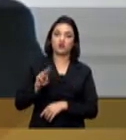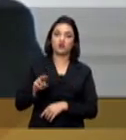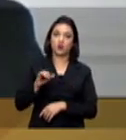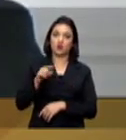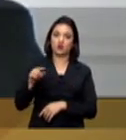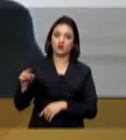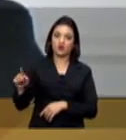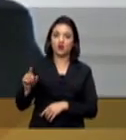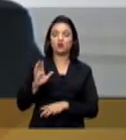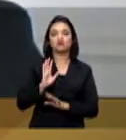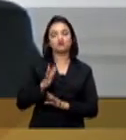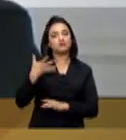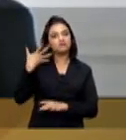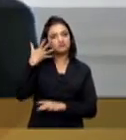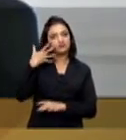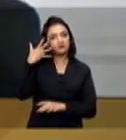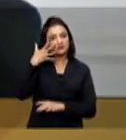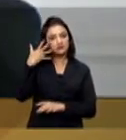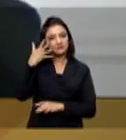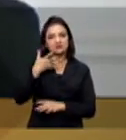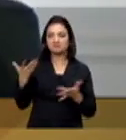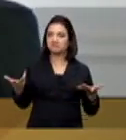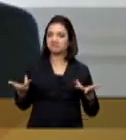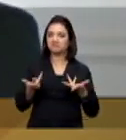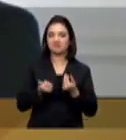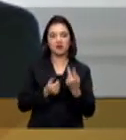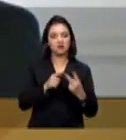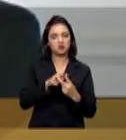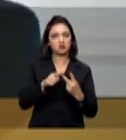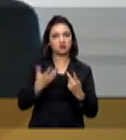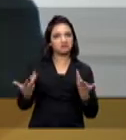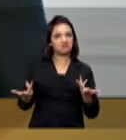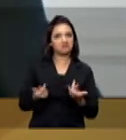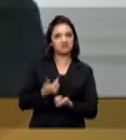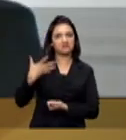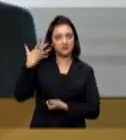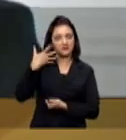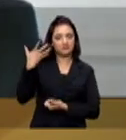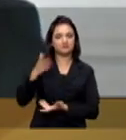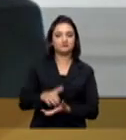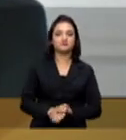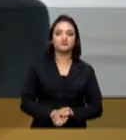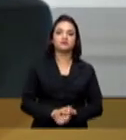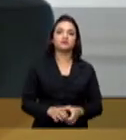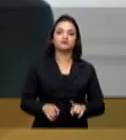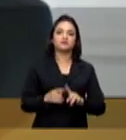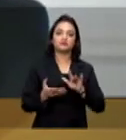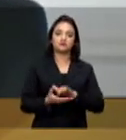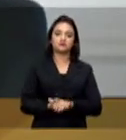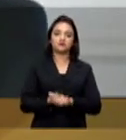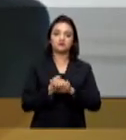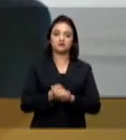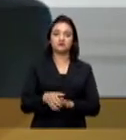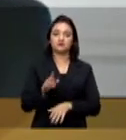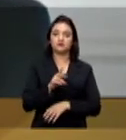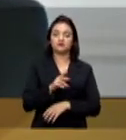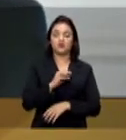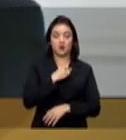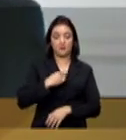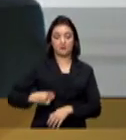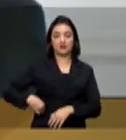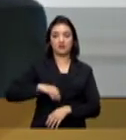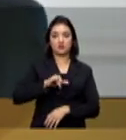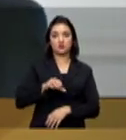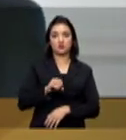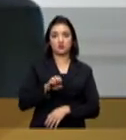fez, assim como o doutor Augusto Aras, belíssimas sustentações. Inicia o voto, orais. Ministro. Alexandre também de Moraes. O professor José Levi, que nos